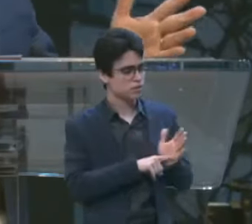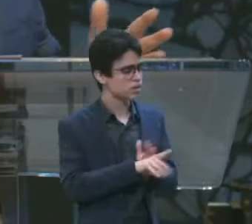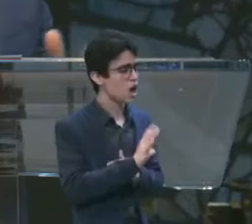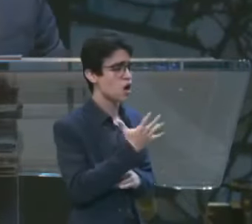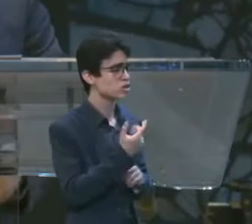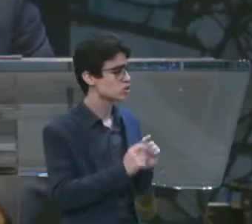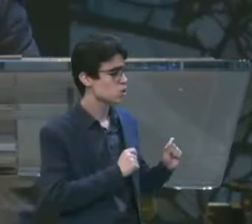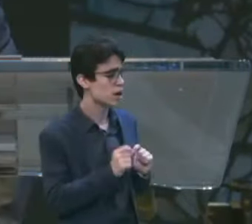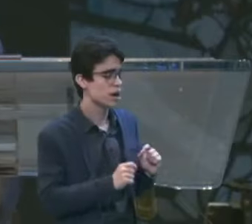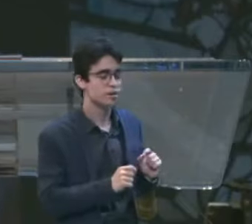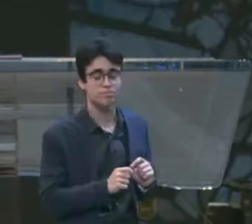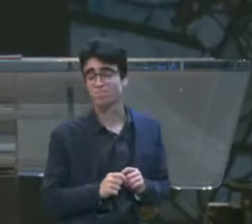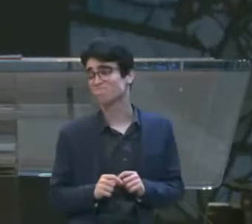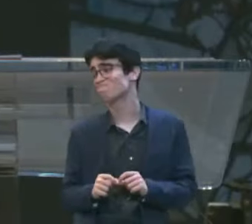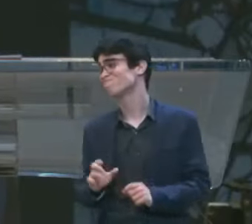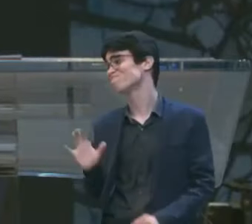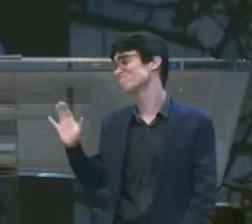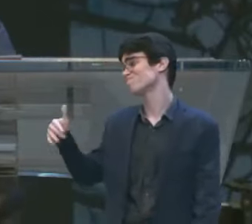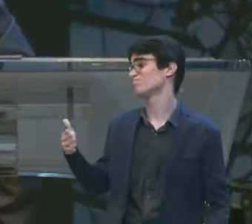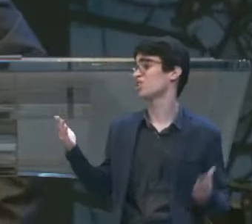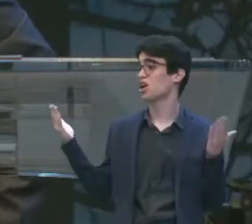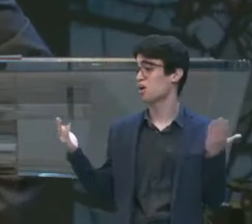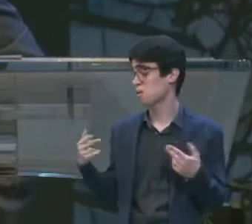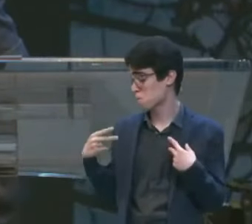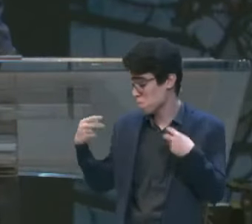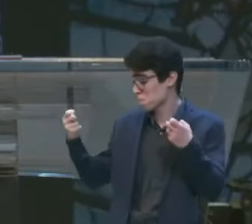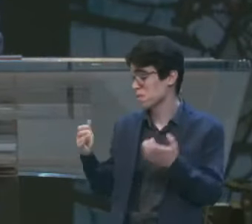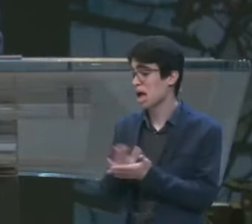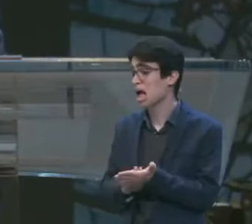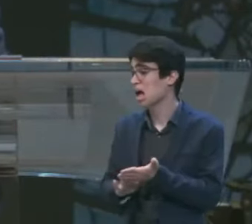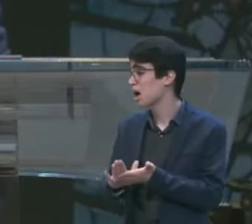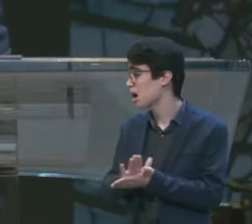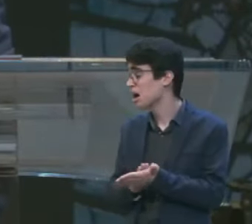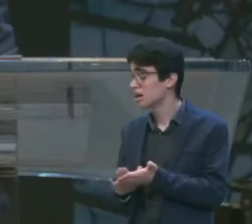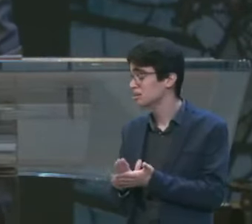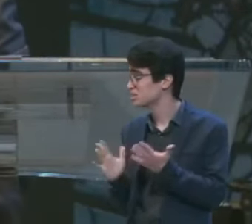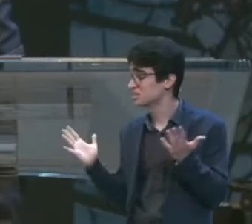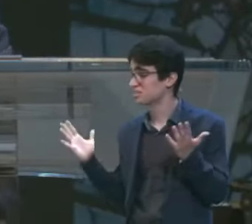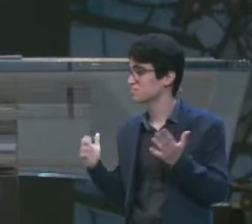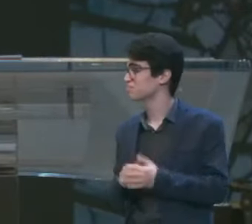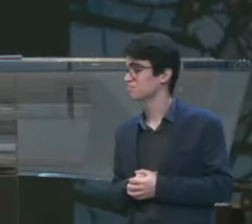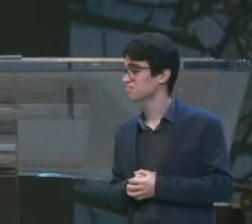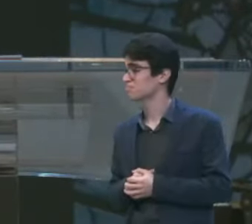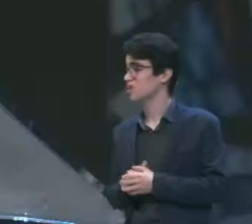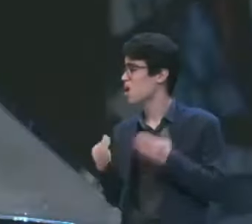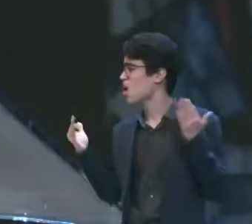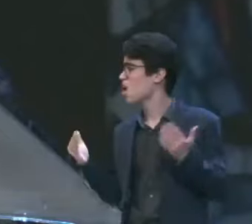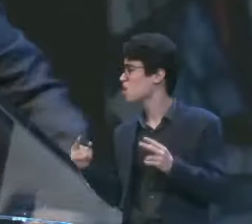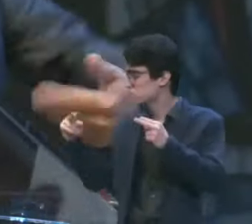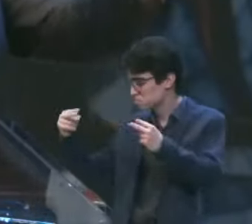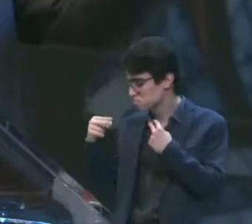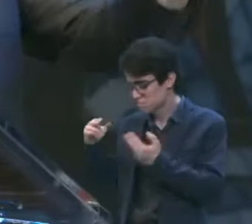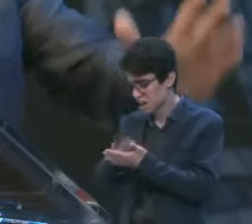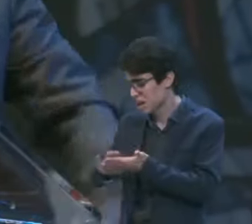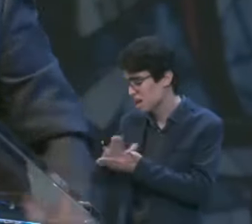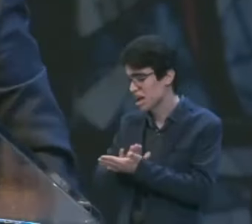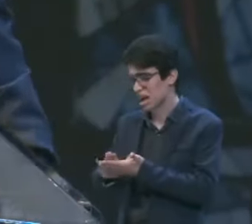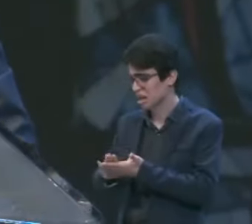filho? Ele disse: mãe, hoje nem me reconheceram, hoje nem me olharam, ainda